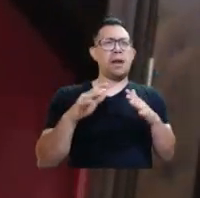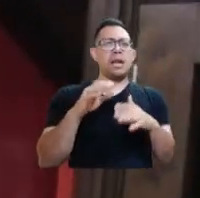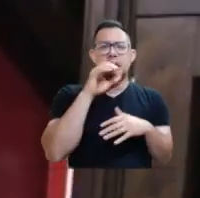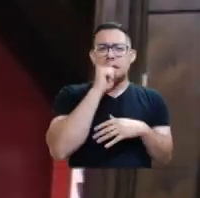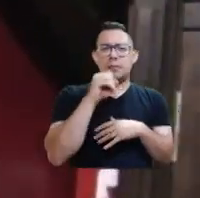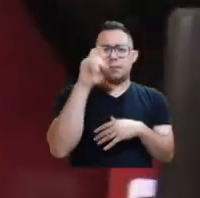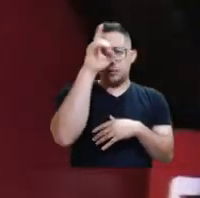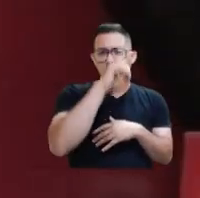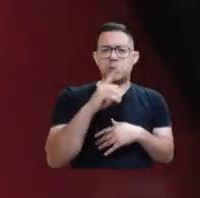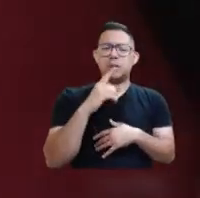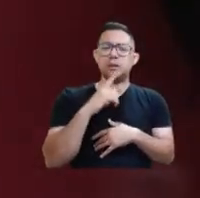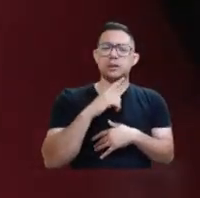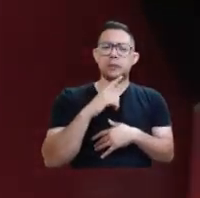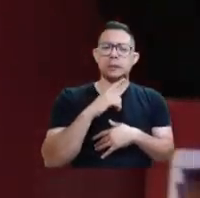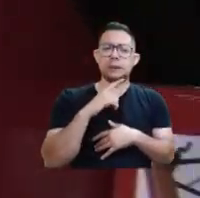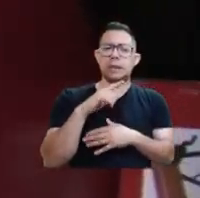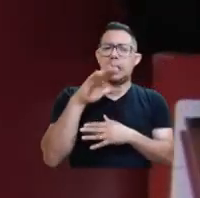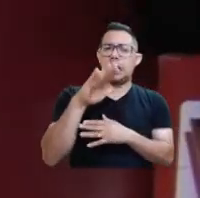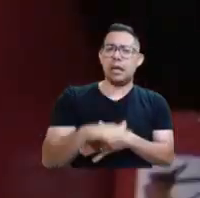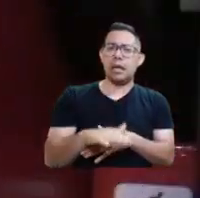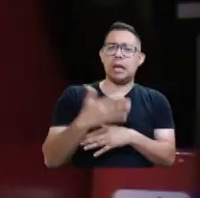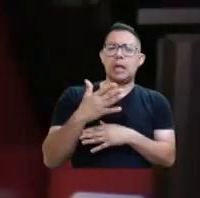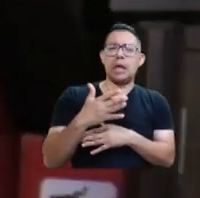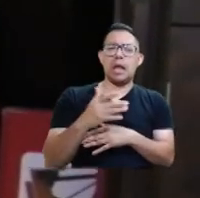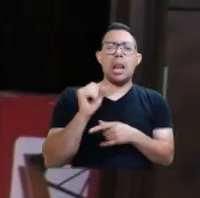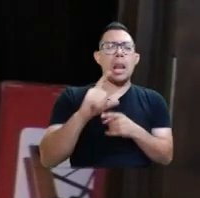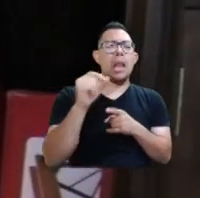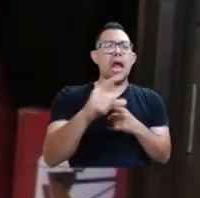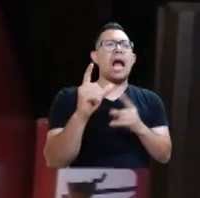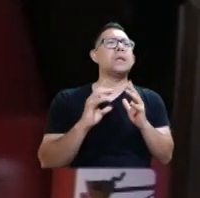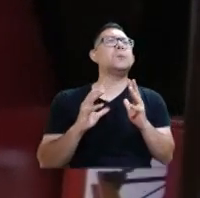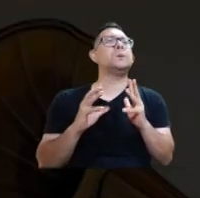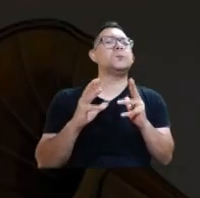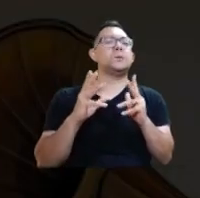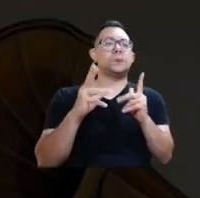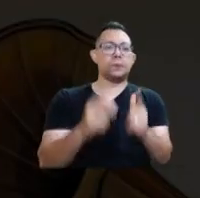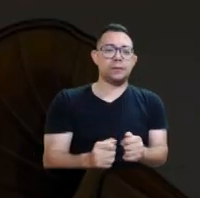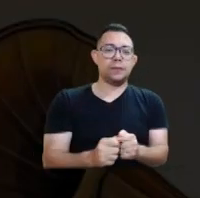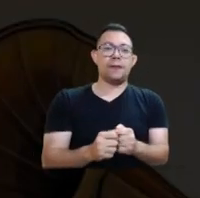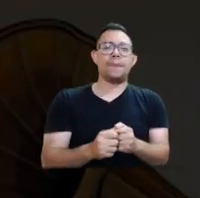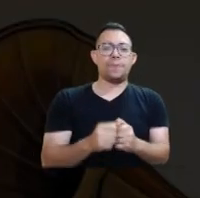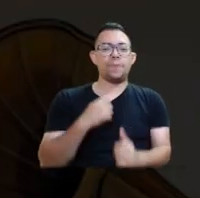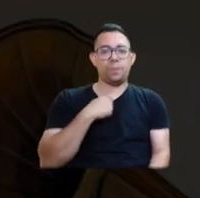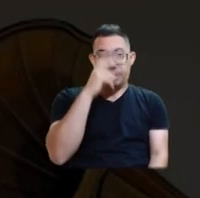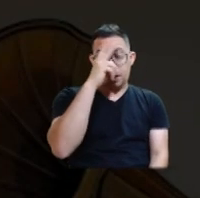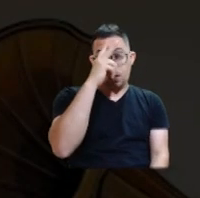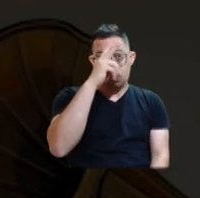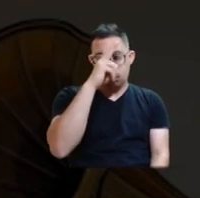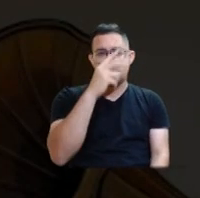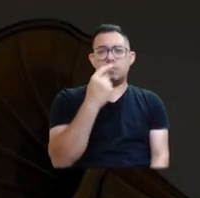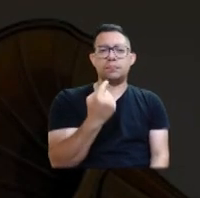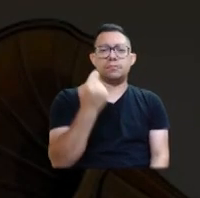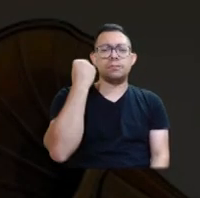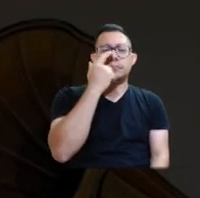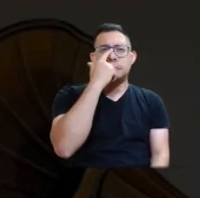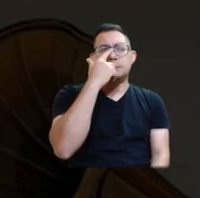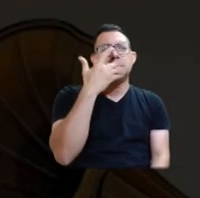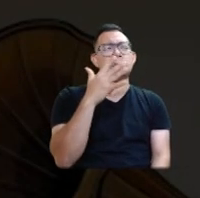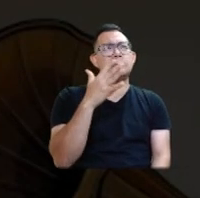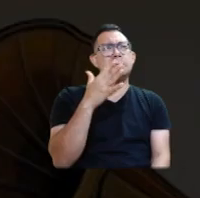mas de fim de semana, mais à tarde, chegava, não tinha mais, alugava tudo. Eu lembro que